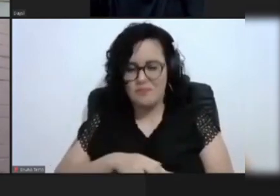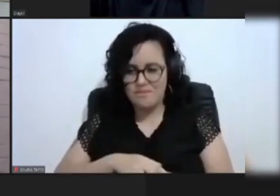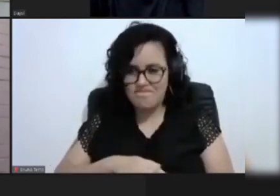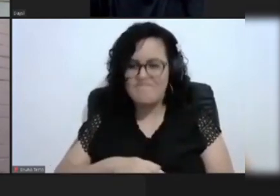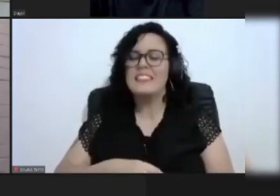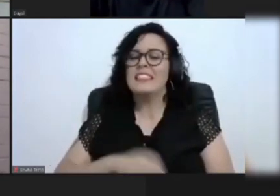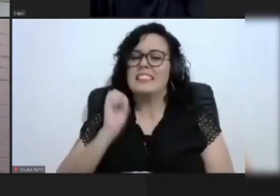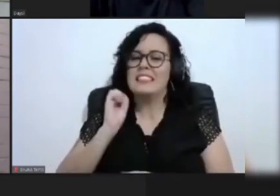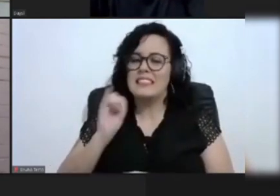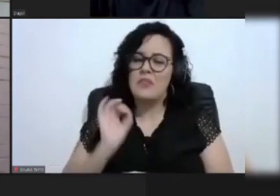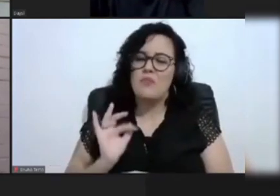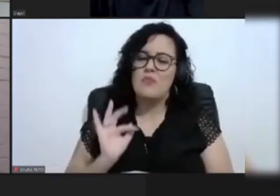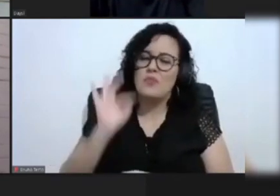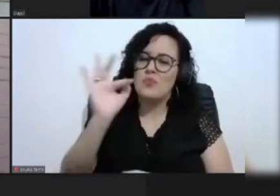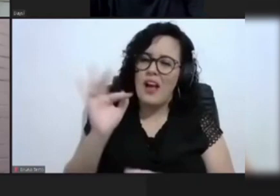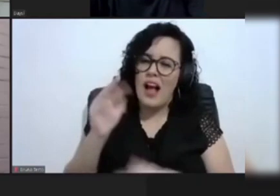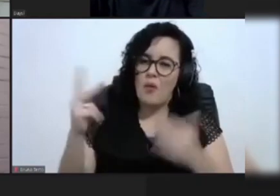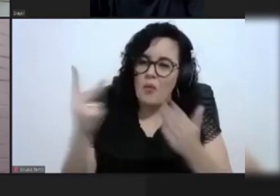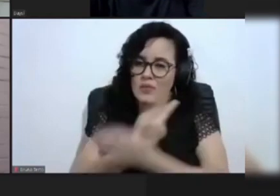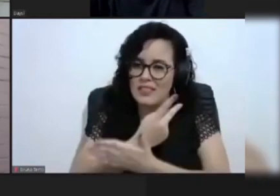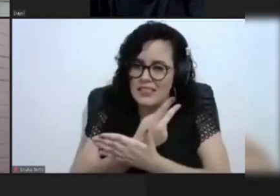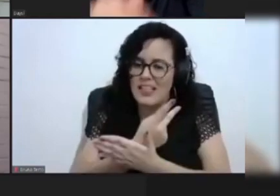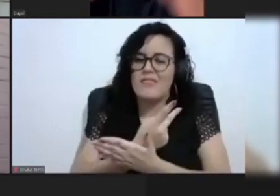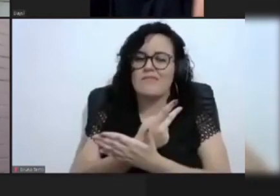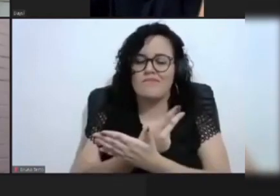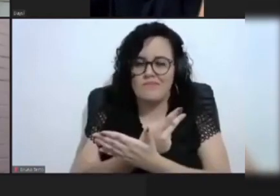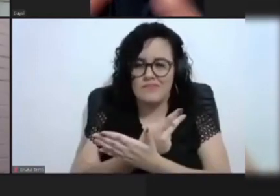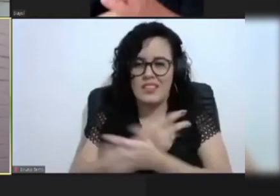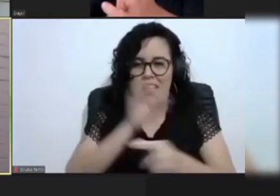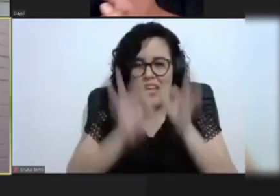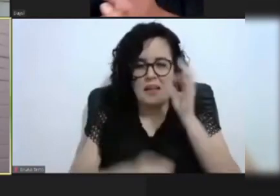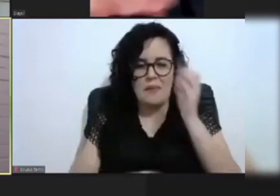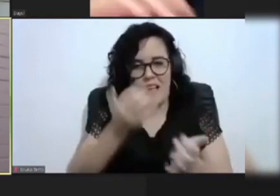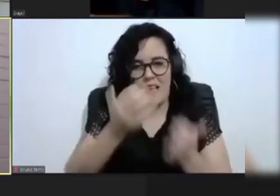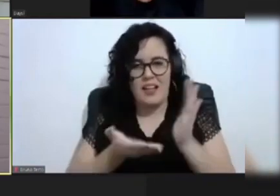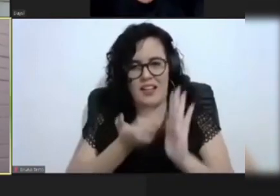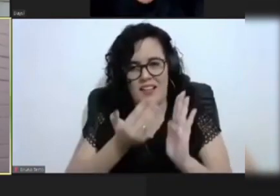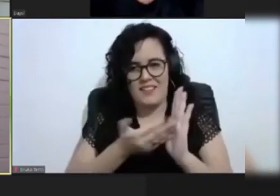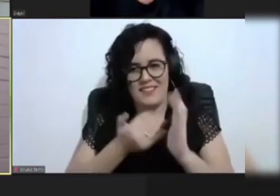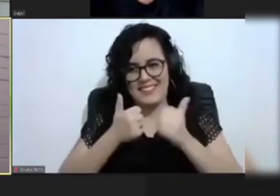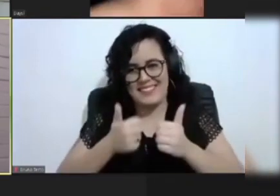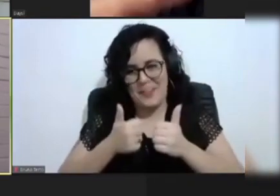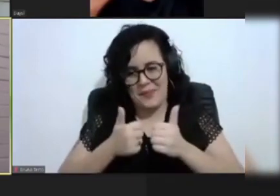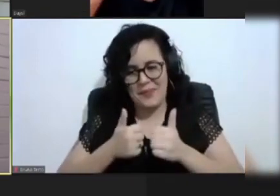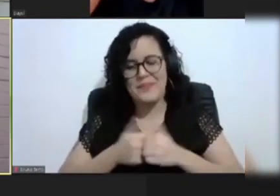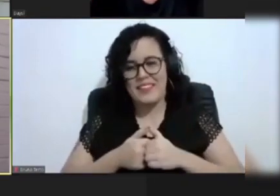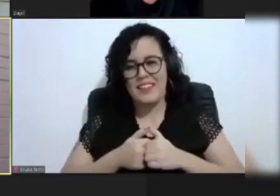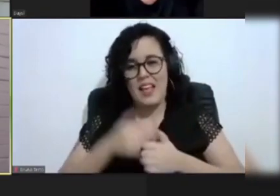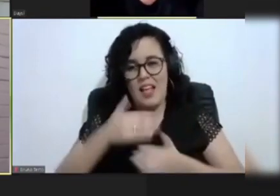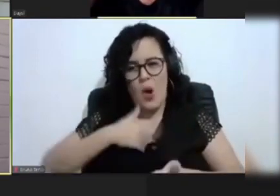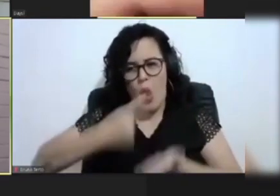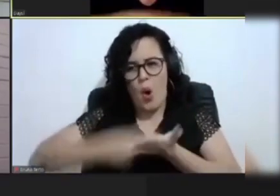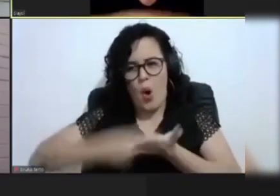se vier essa ditadura que queimará todos os dias. Tudo bem? Meu compromisso com